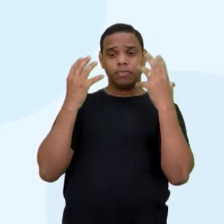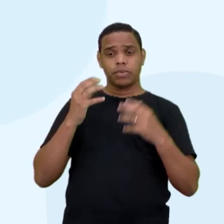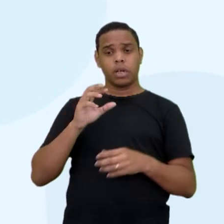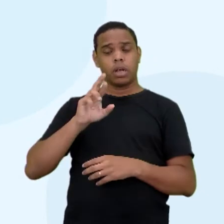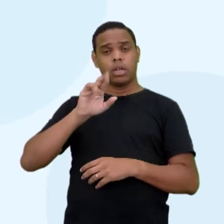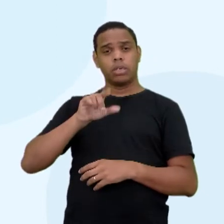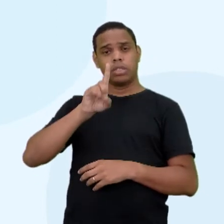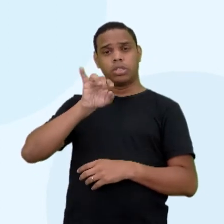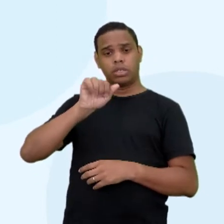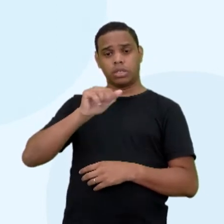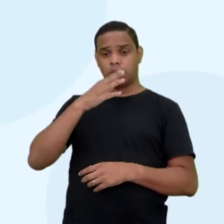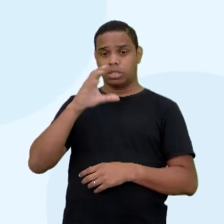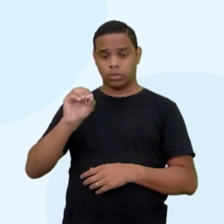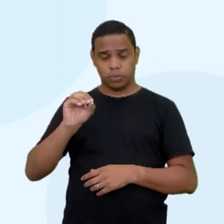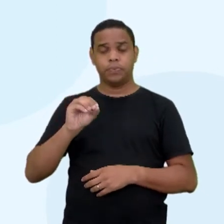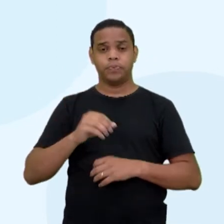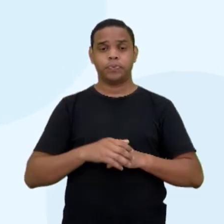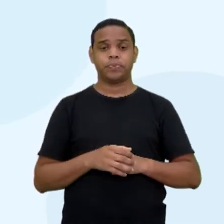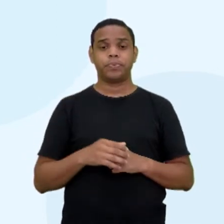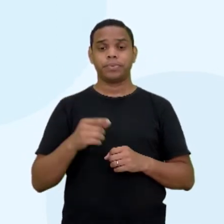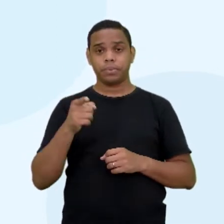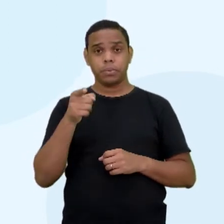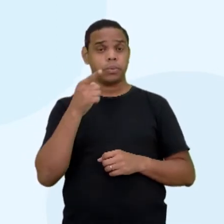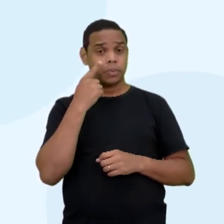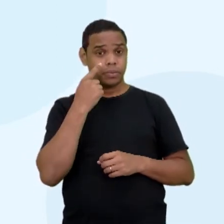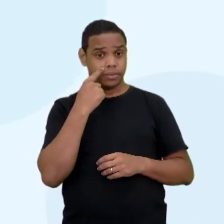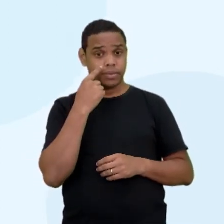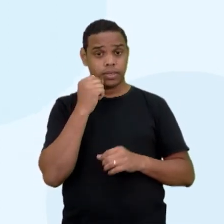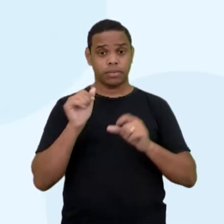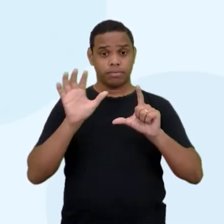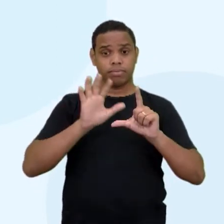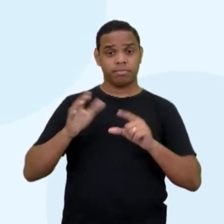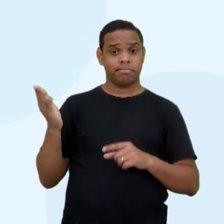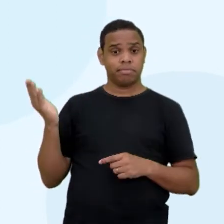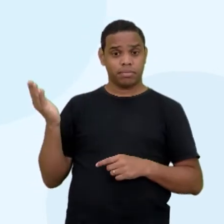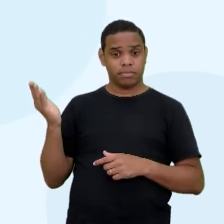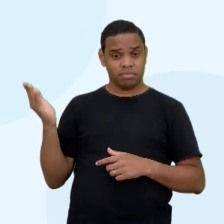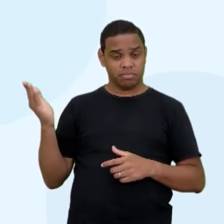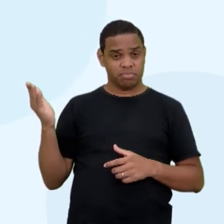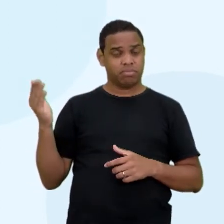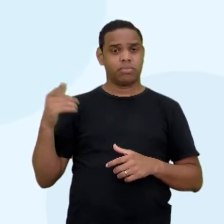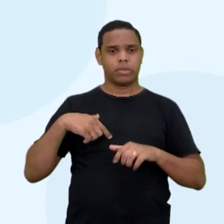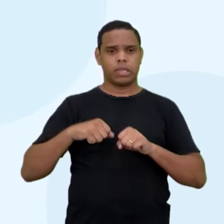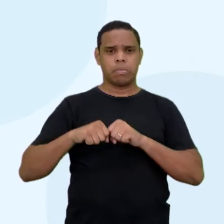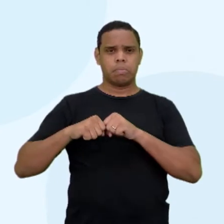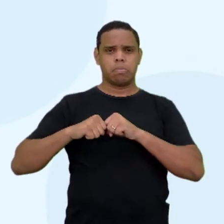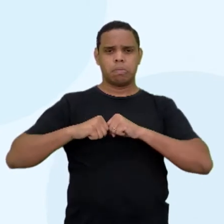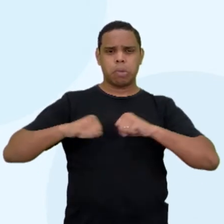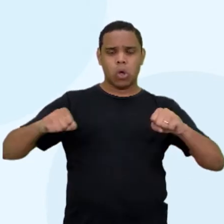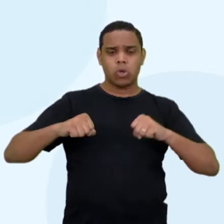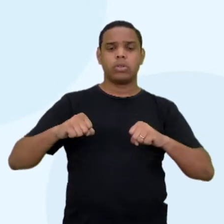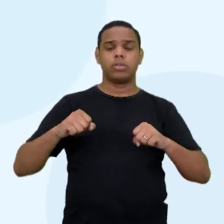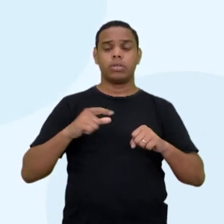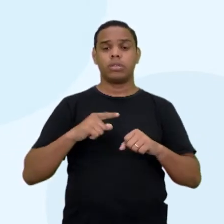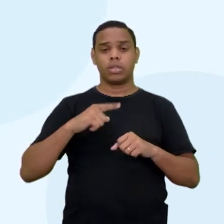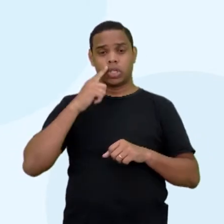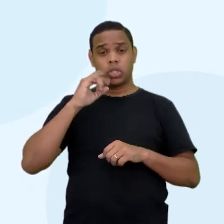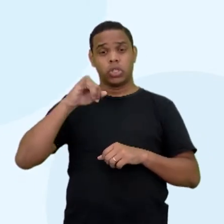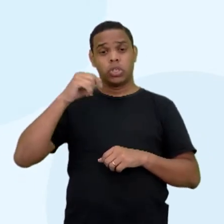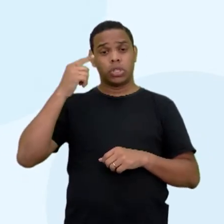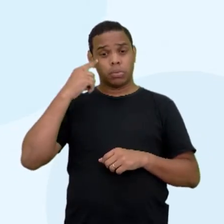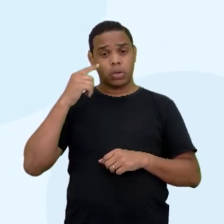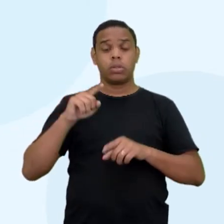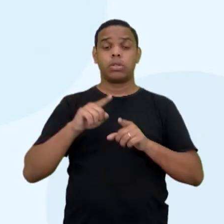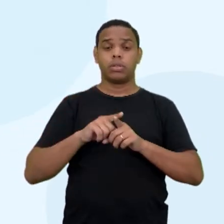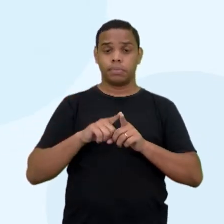aí no mapa, né, a intensidade aí, né, dessas ondas sísmicas, né, tanto indo para a região do Japão, como